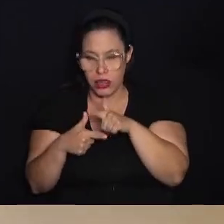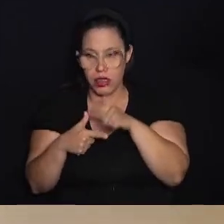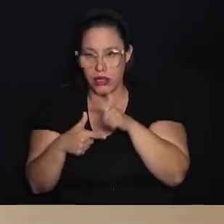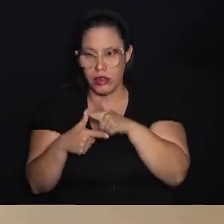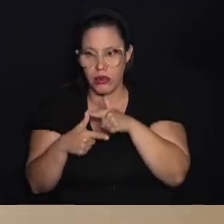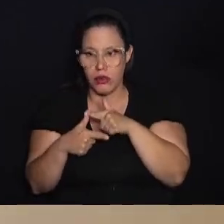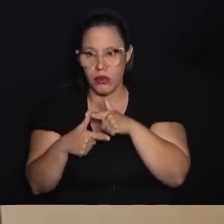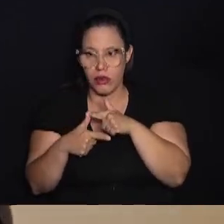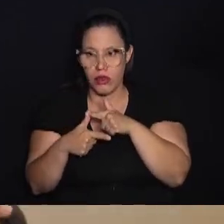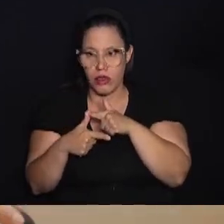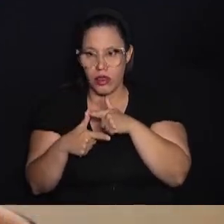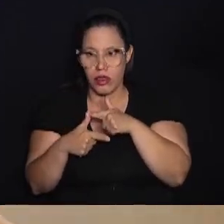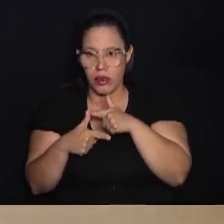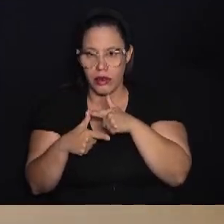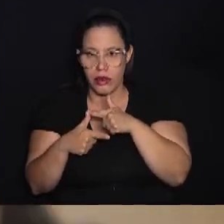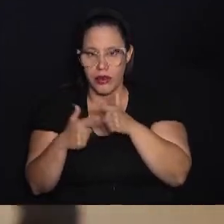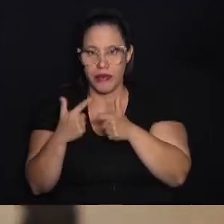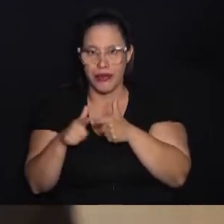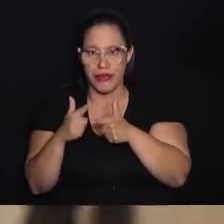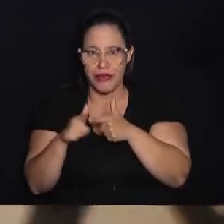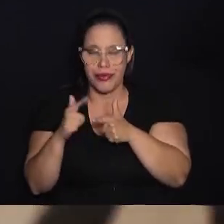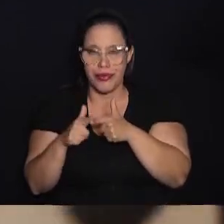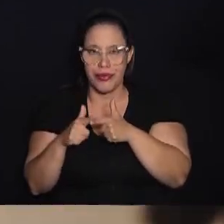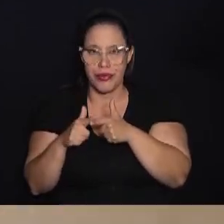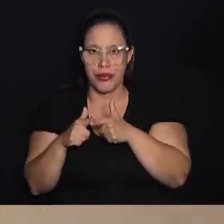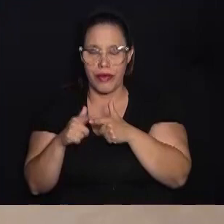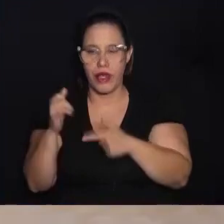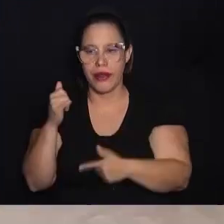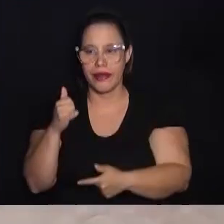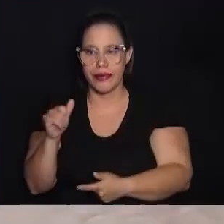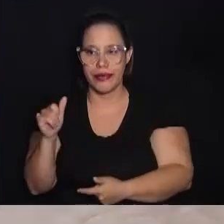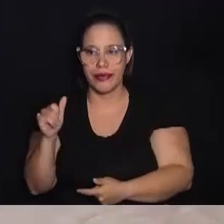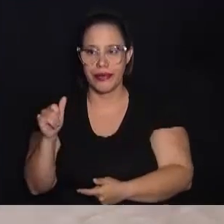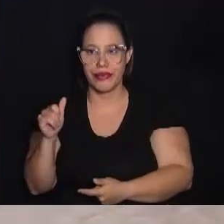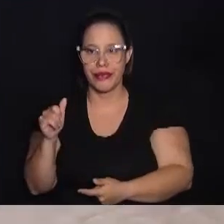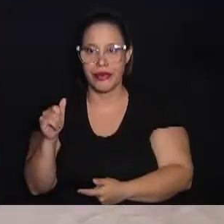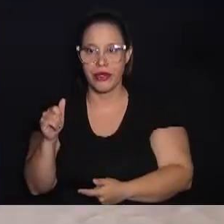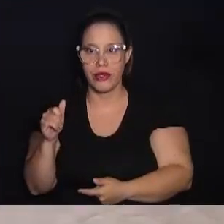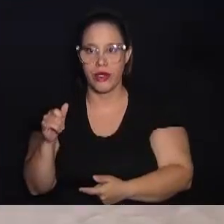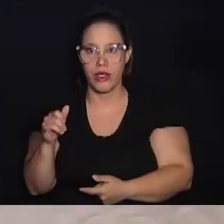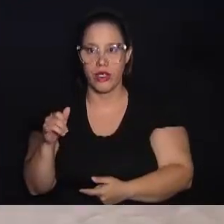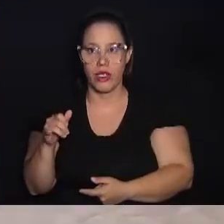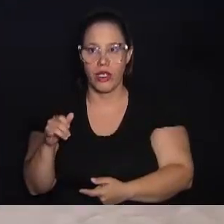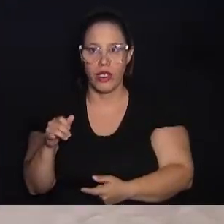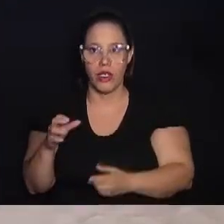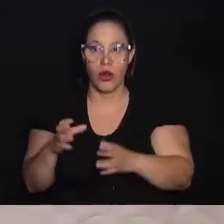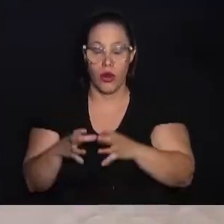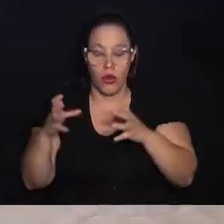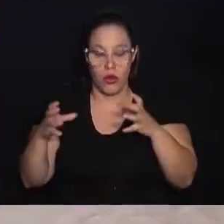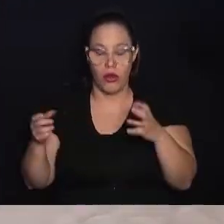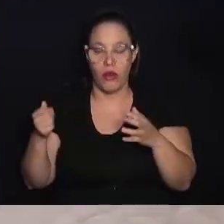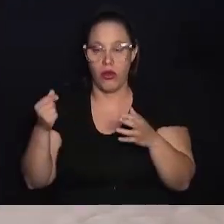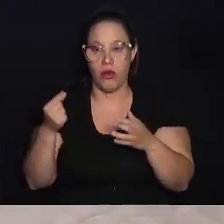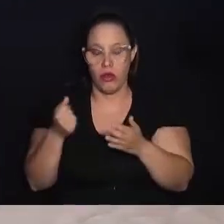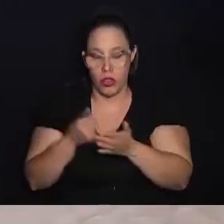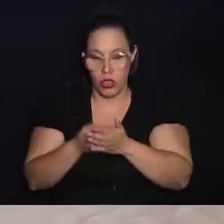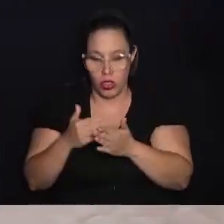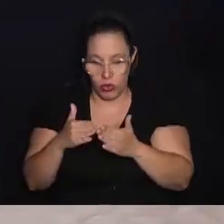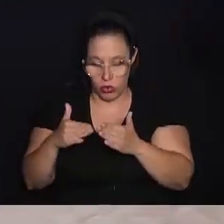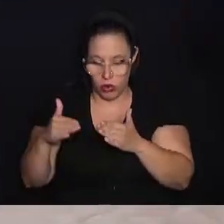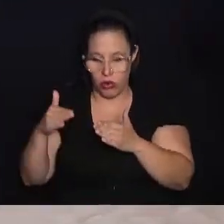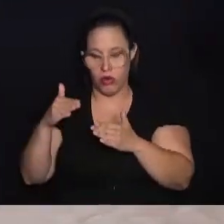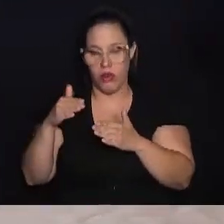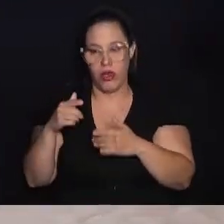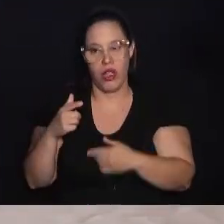dois. Você tem o problema de que, eventualmente, se você vai comprar no atacado, você vai despender um volume financeiro maior e, eventualmente, a pessoa não tem